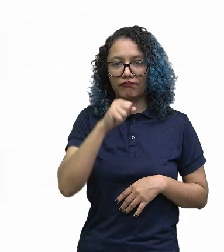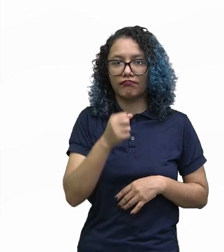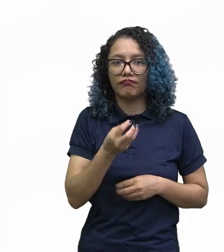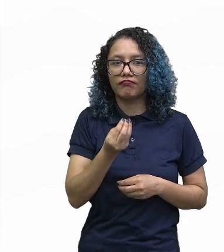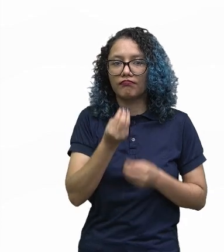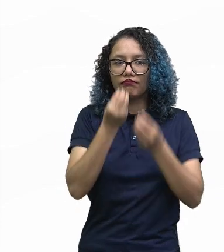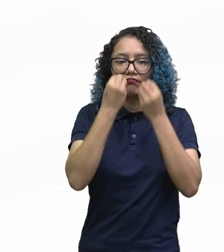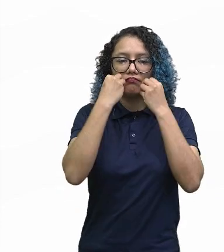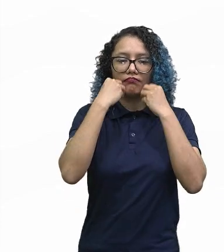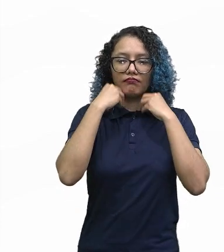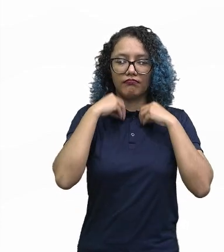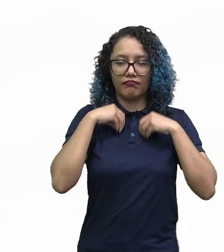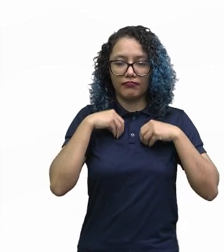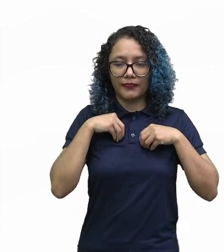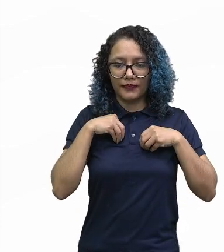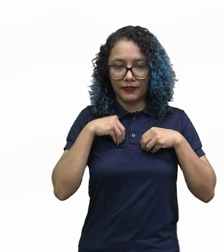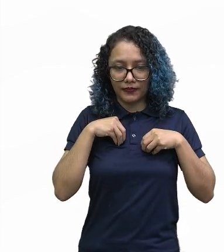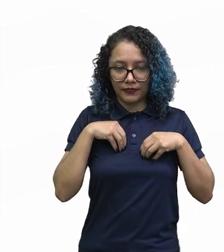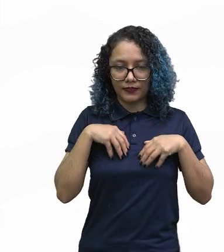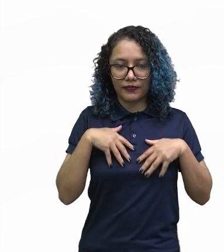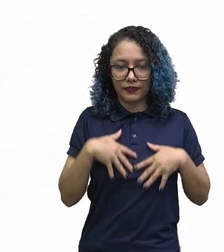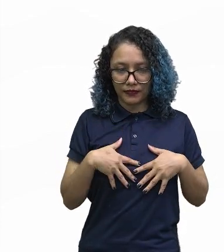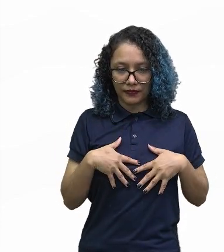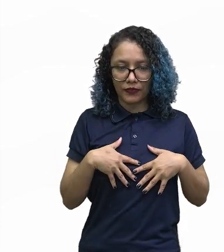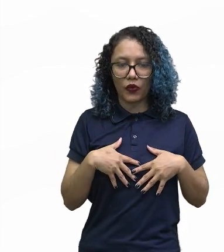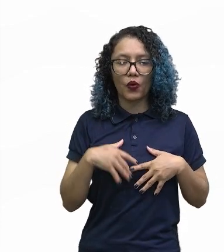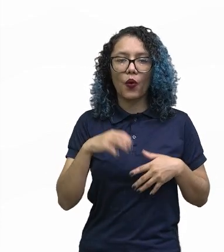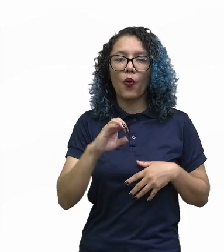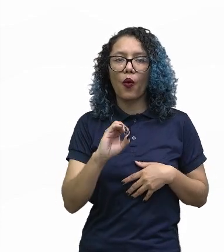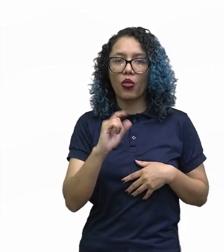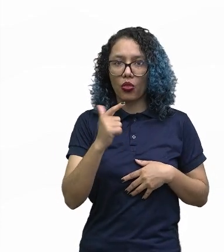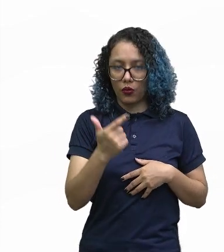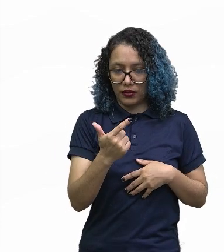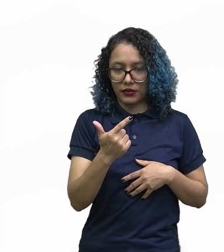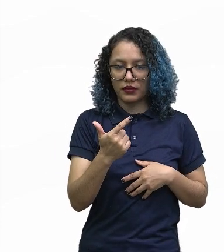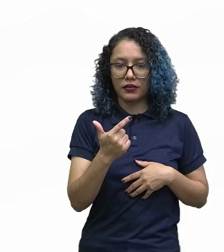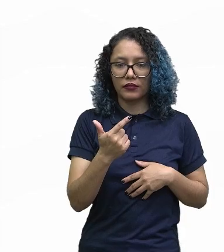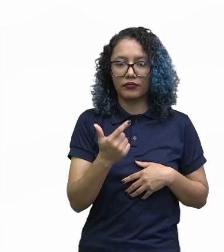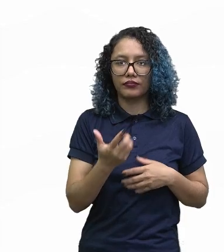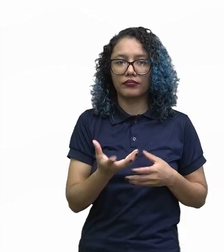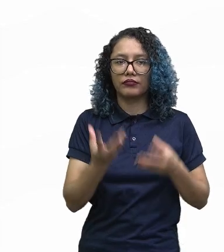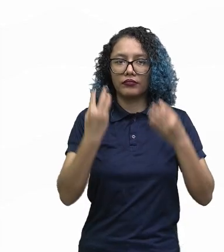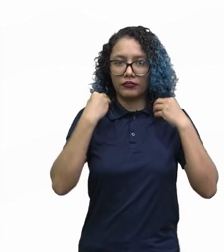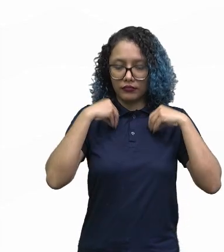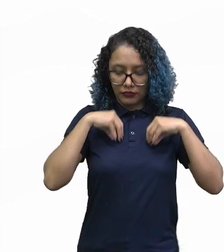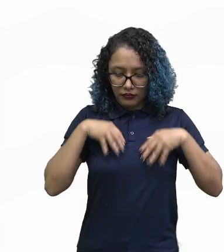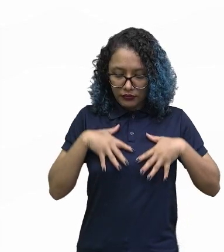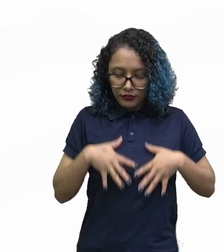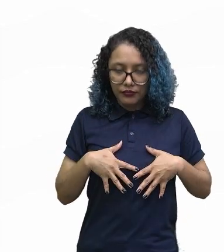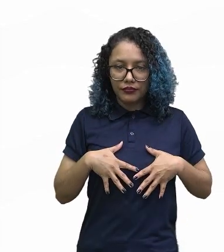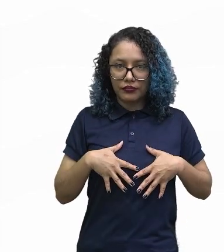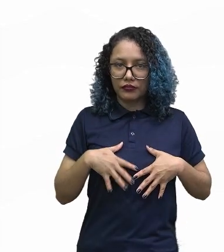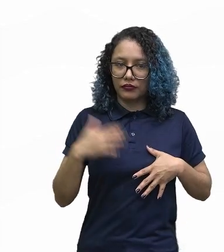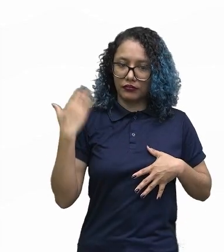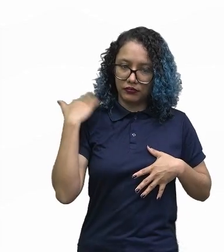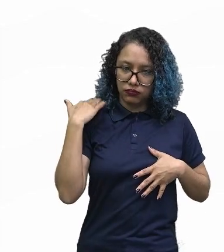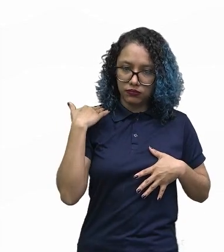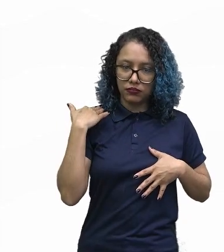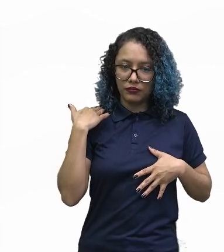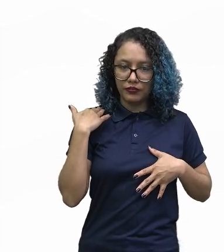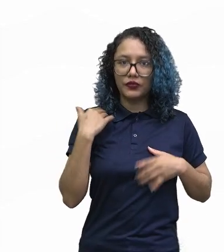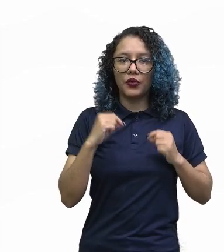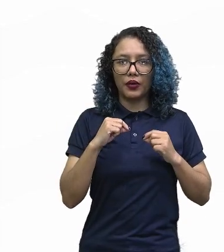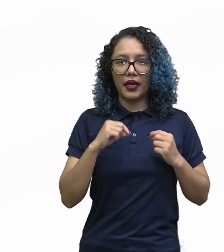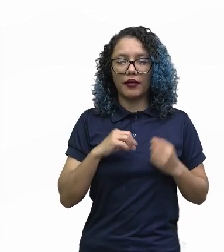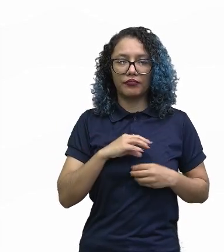no detalhe você está observando. O oxigênio, o gás oxigênio, ele é levado aos pulmões e passa para a corrente